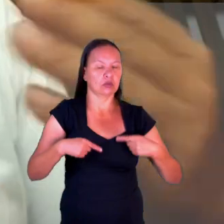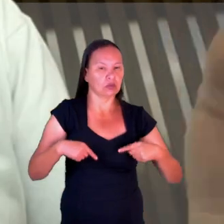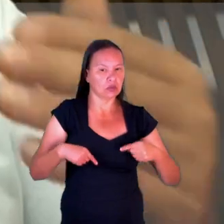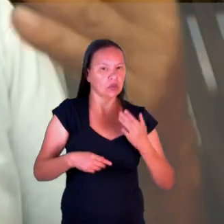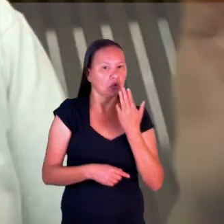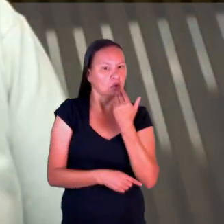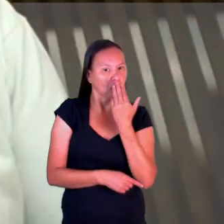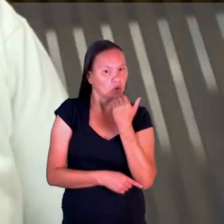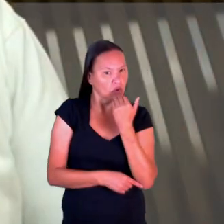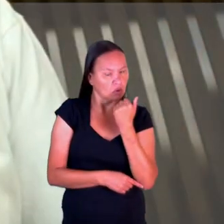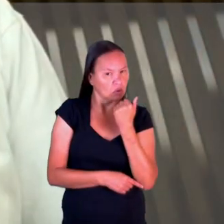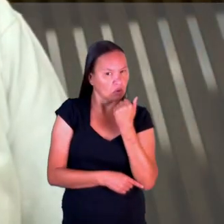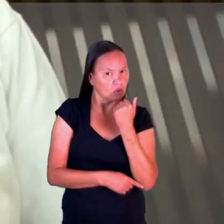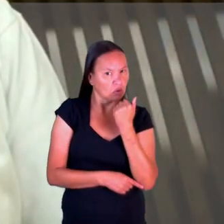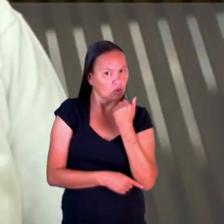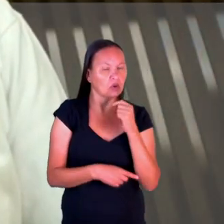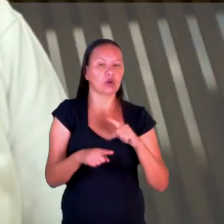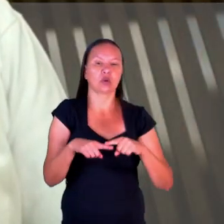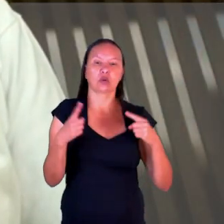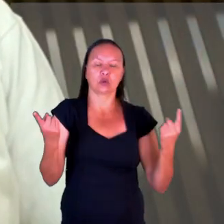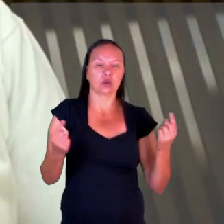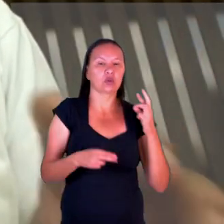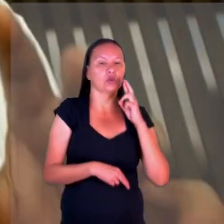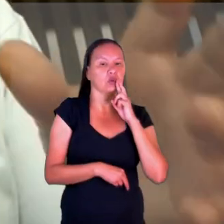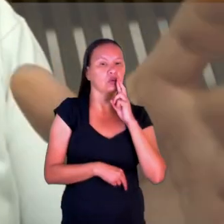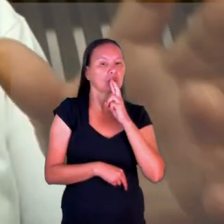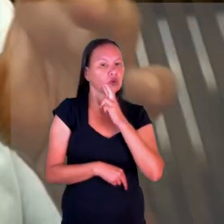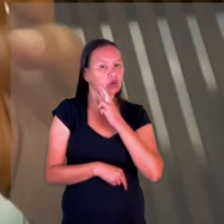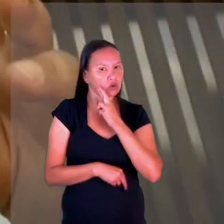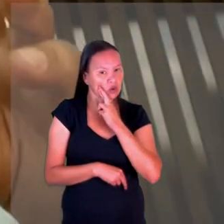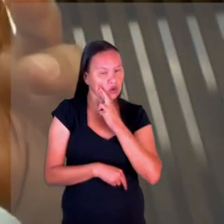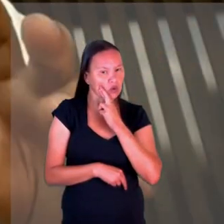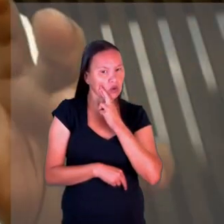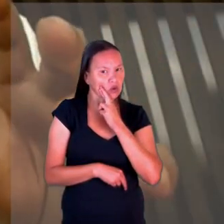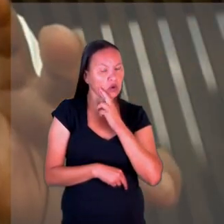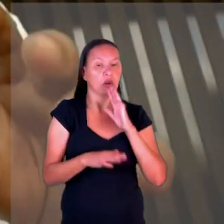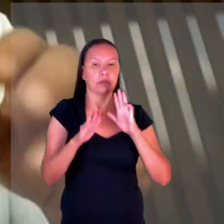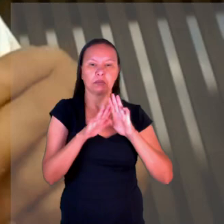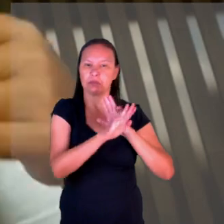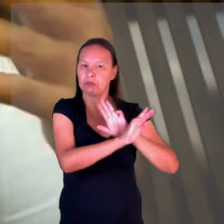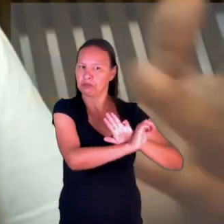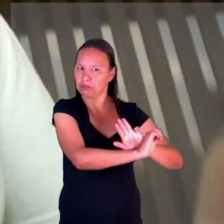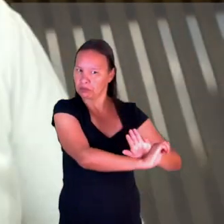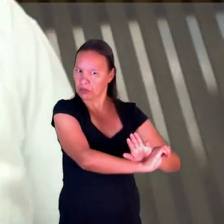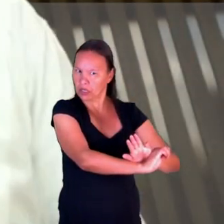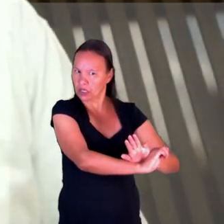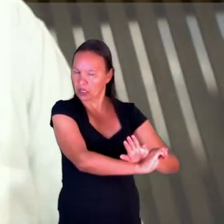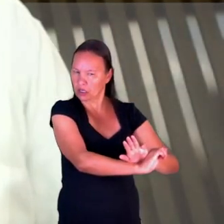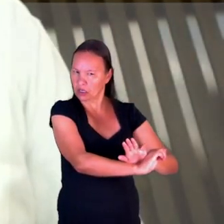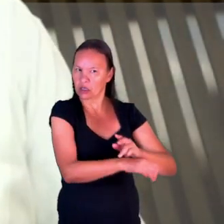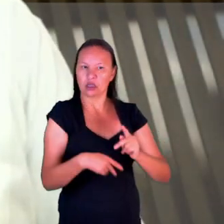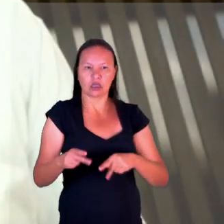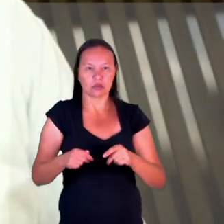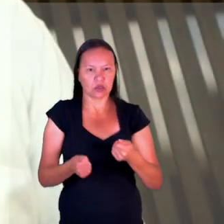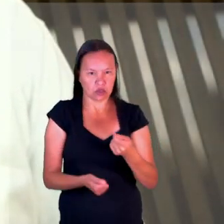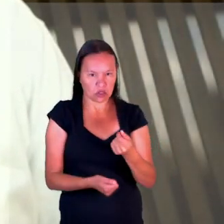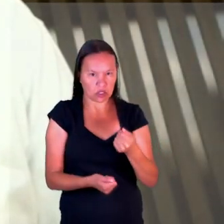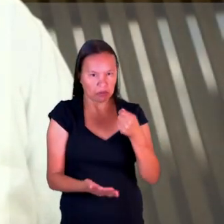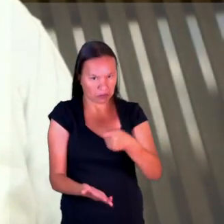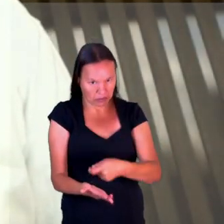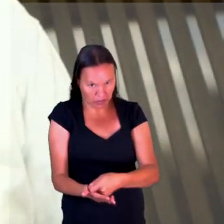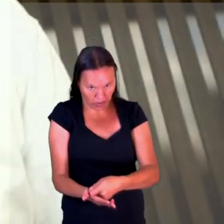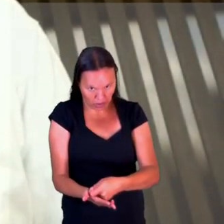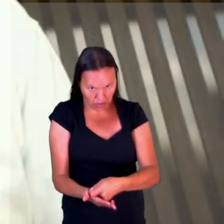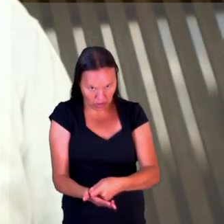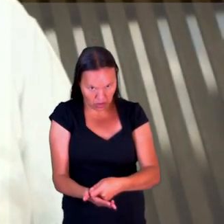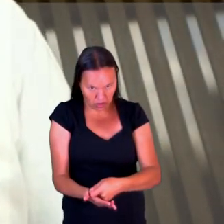comer quando o o os restaurantes eh eh do Comércio pararem de atender e e e e puder lhe servir a